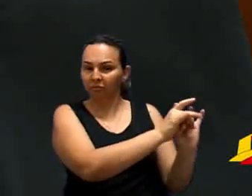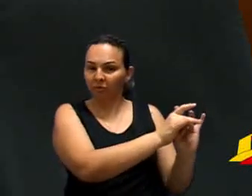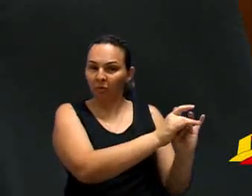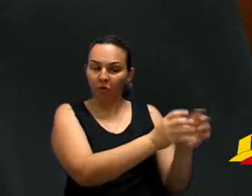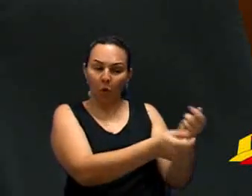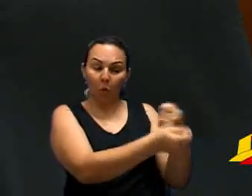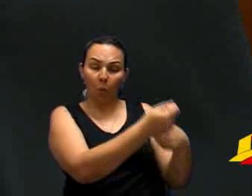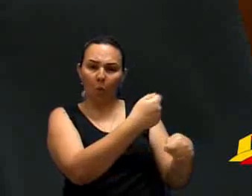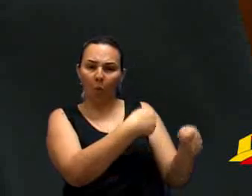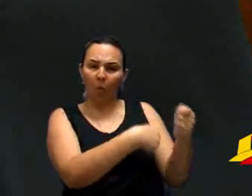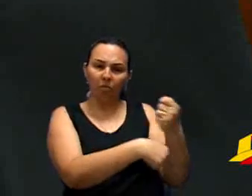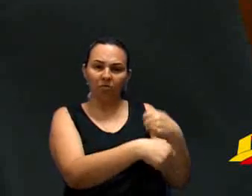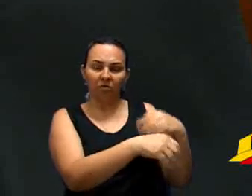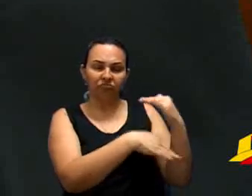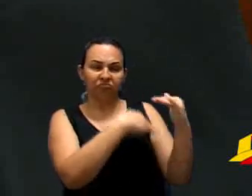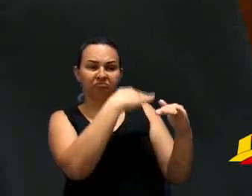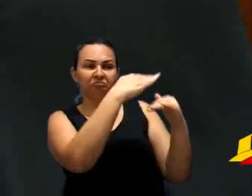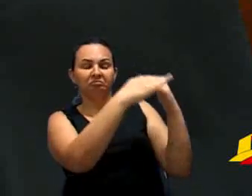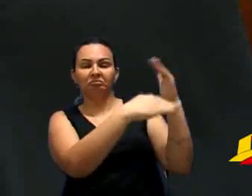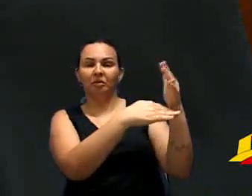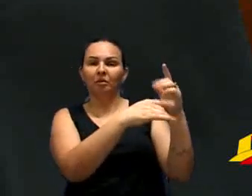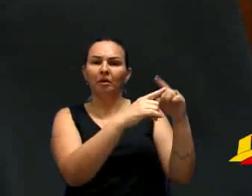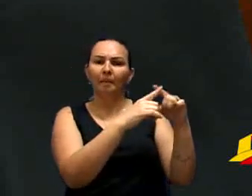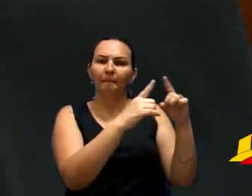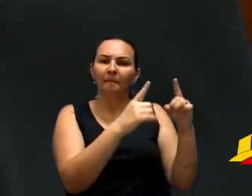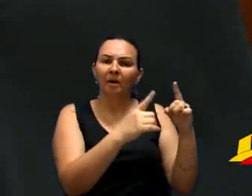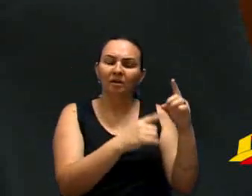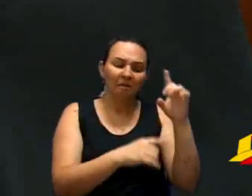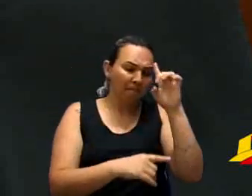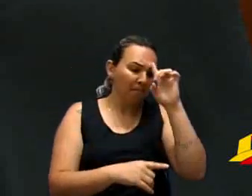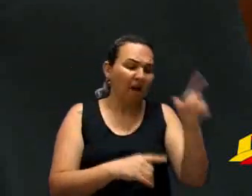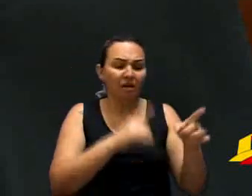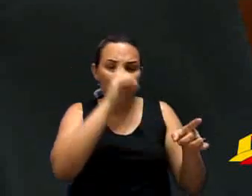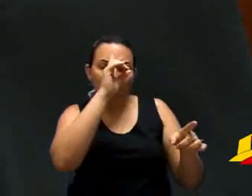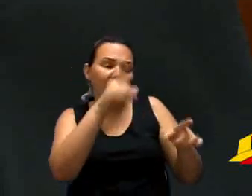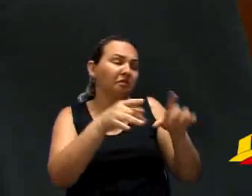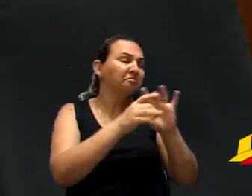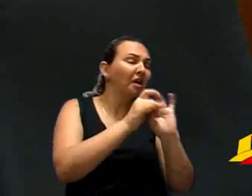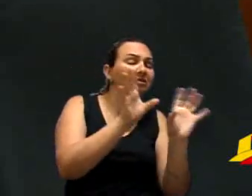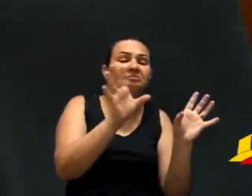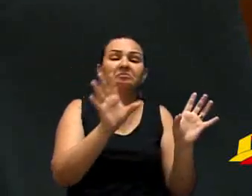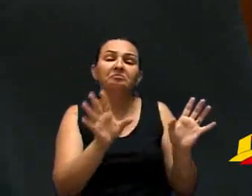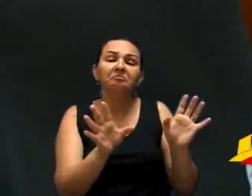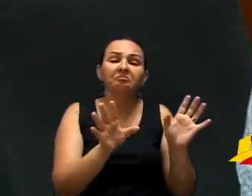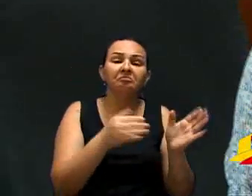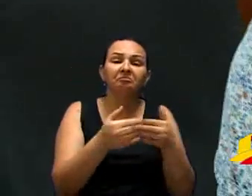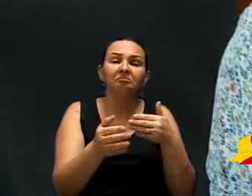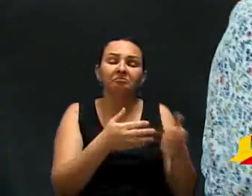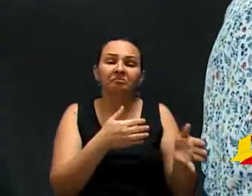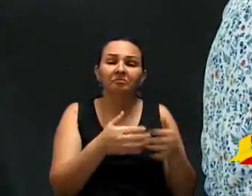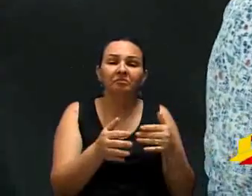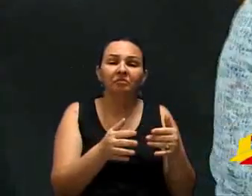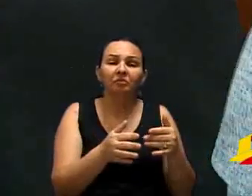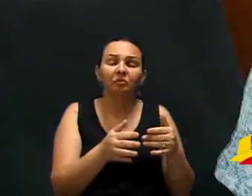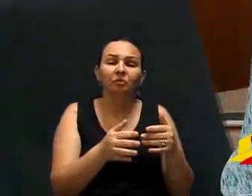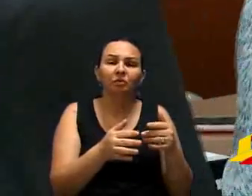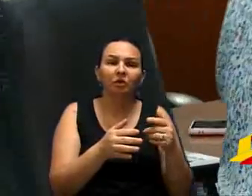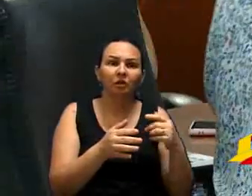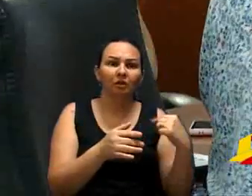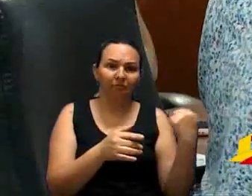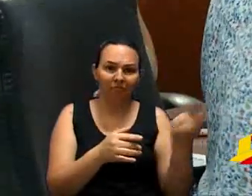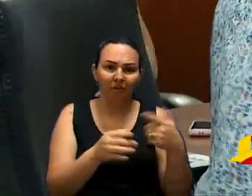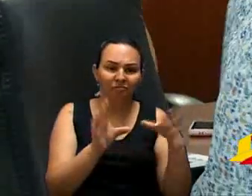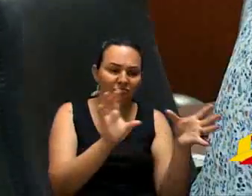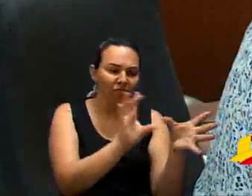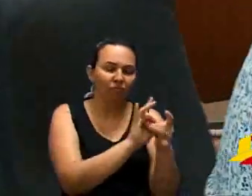e do desenvolvimento elas mandam e desmandam as faixas bem entendem ela já até vestiu inclusive